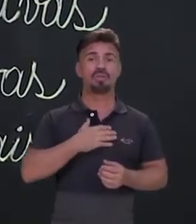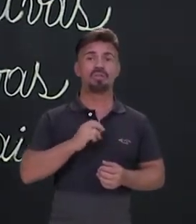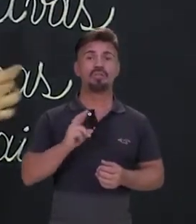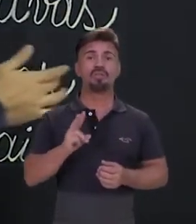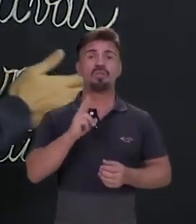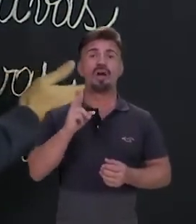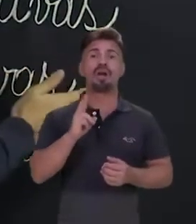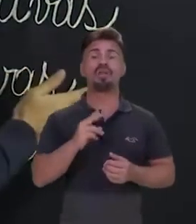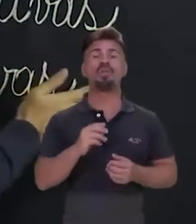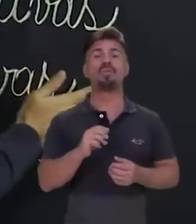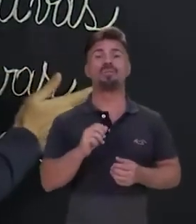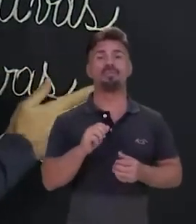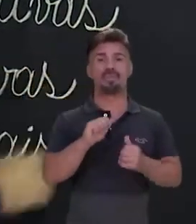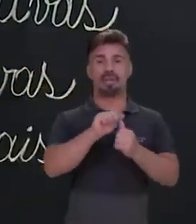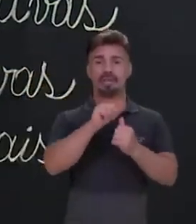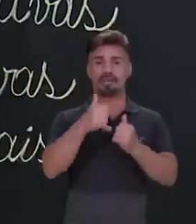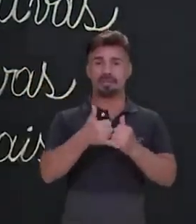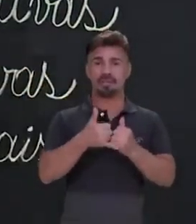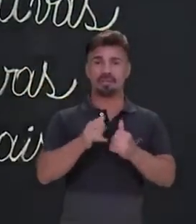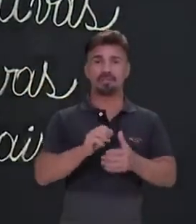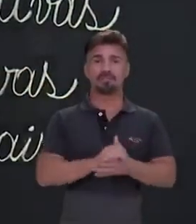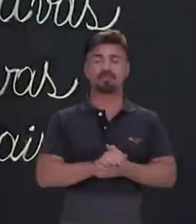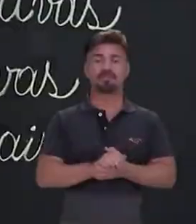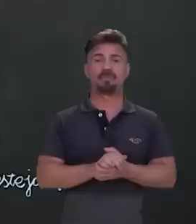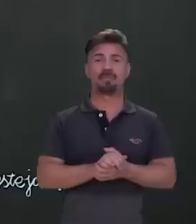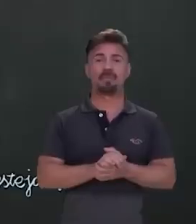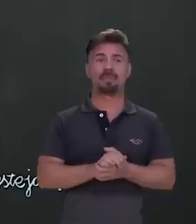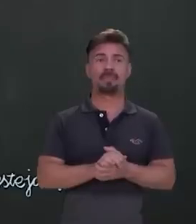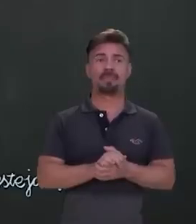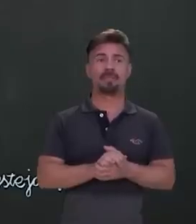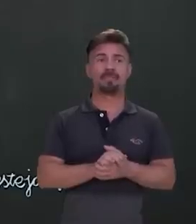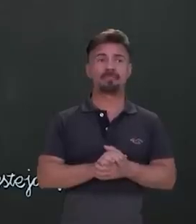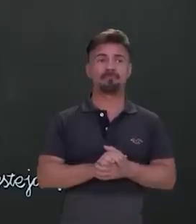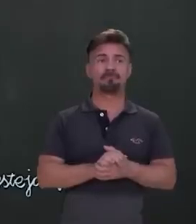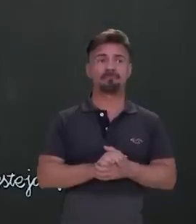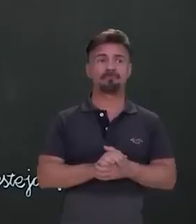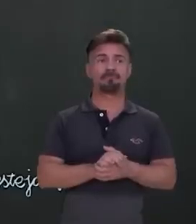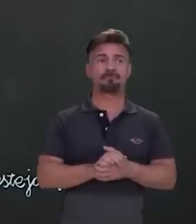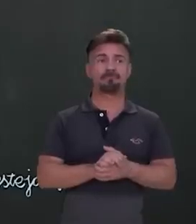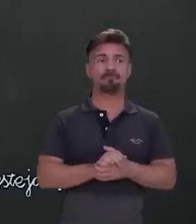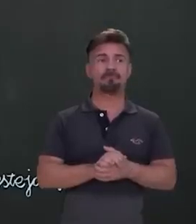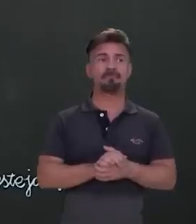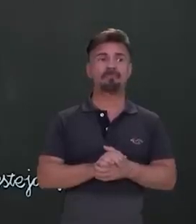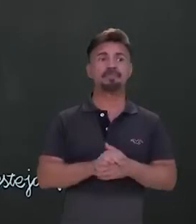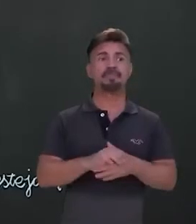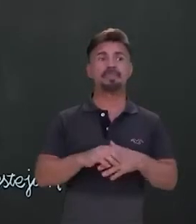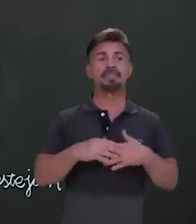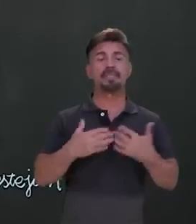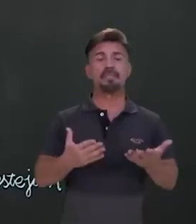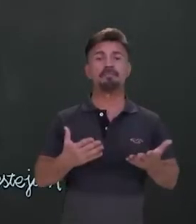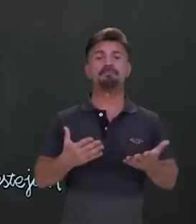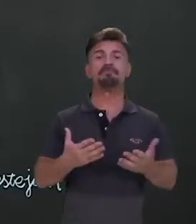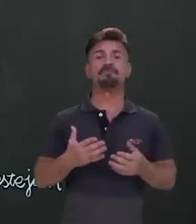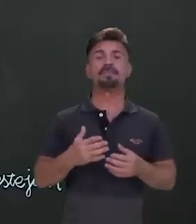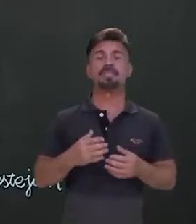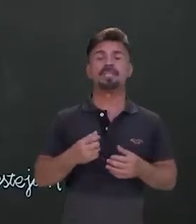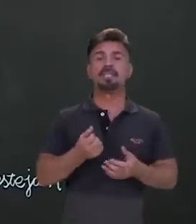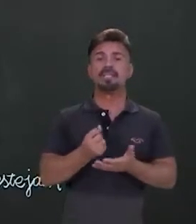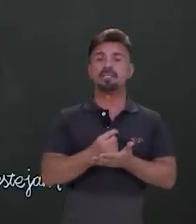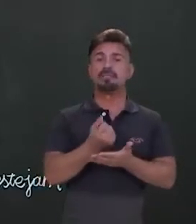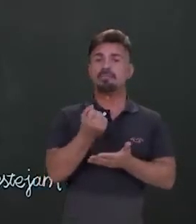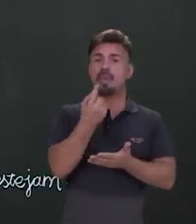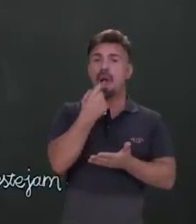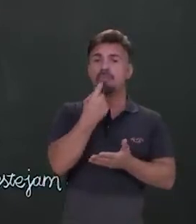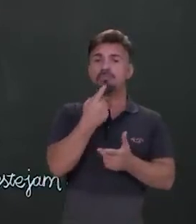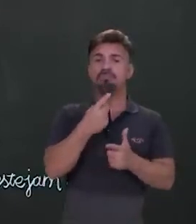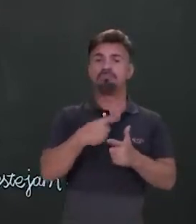valor adjetivo. Por fim, eu tenho aqui, não há riscos para a ingestão do